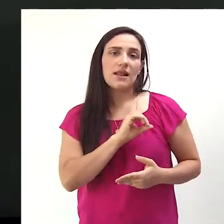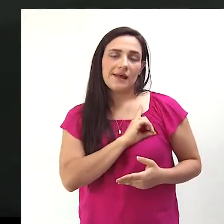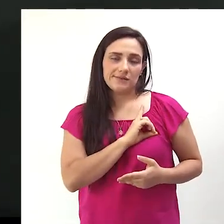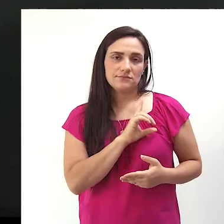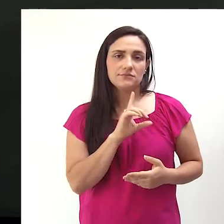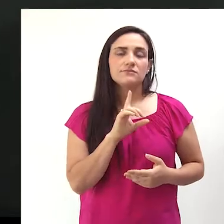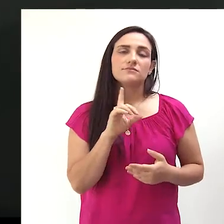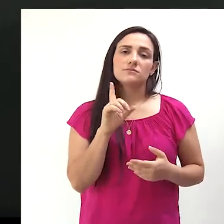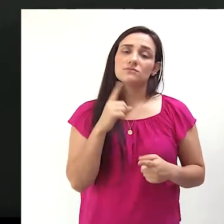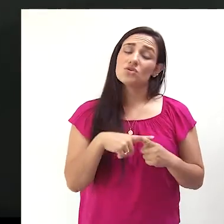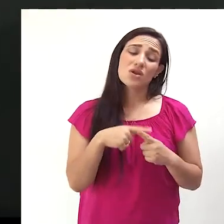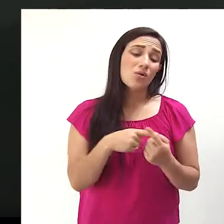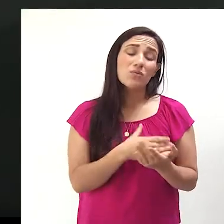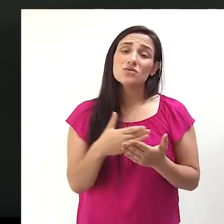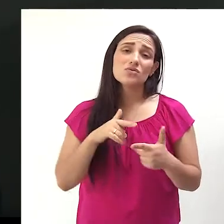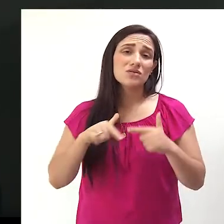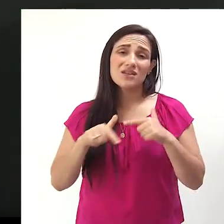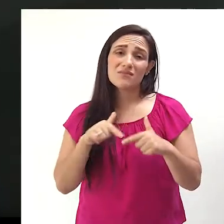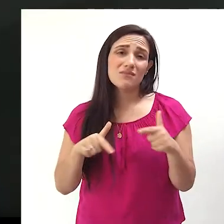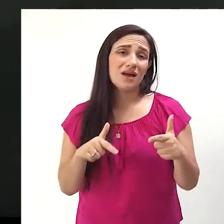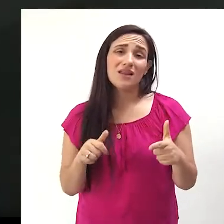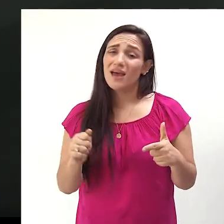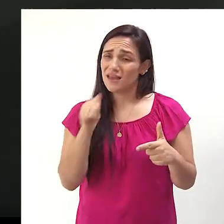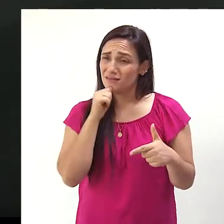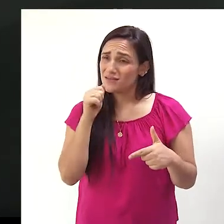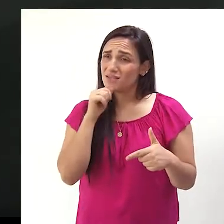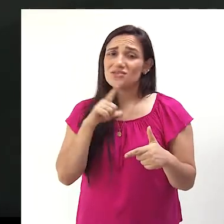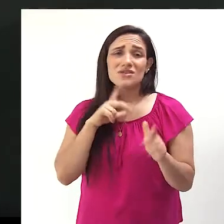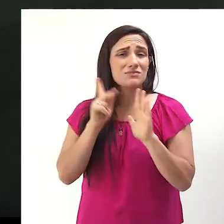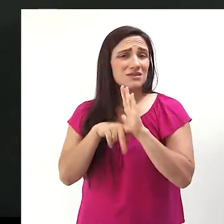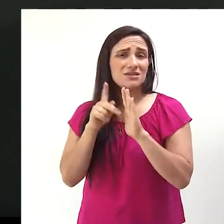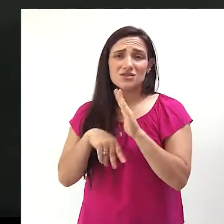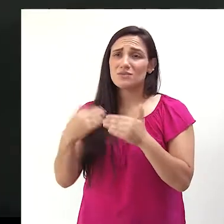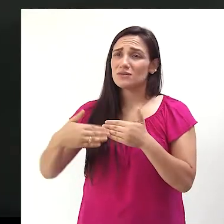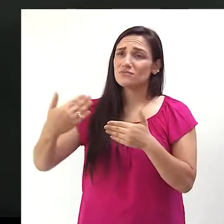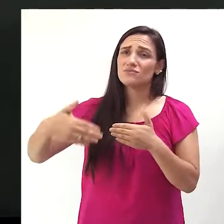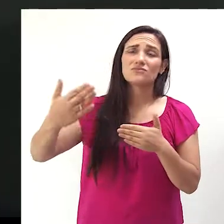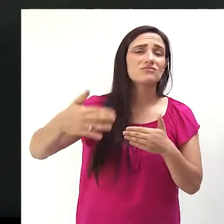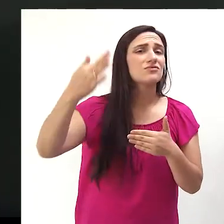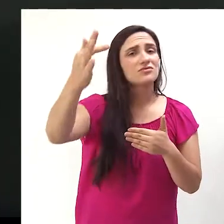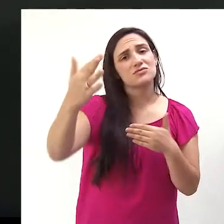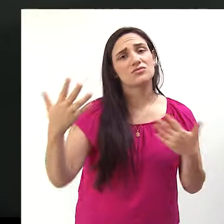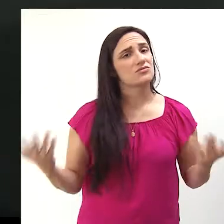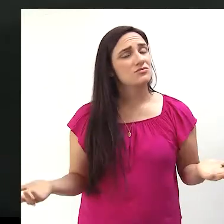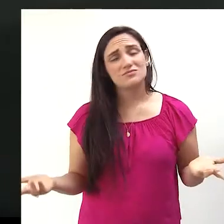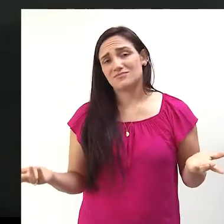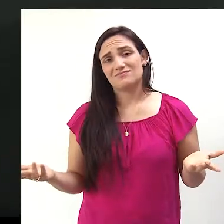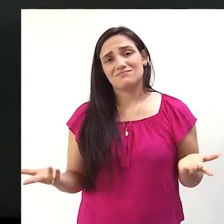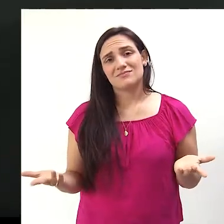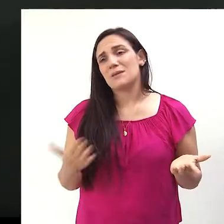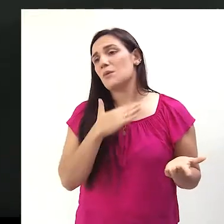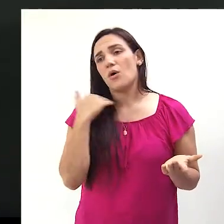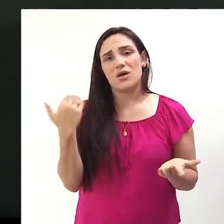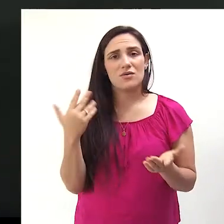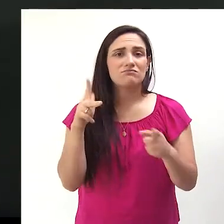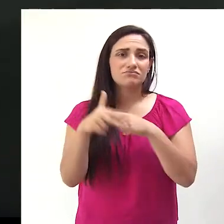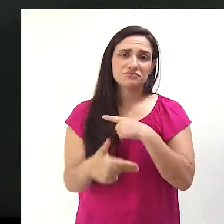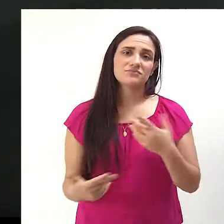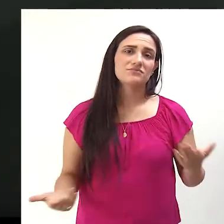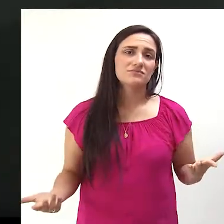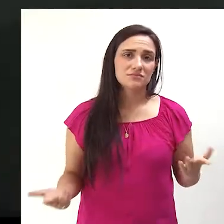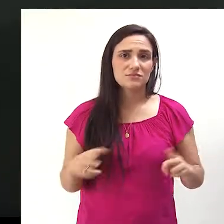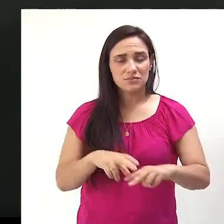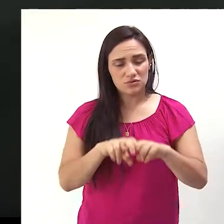unidade em que ele estava iniciando o seu trabalho e muito animado, muito empolgado. Então, houve